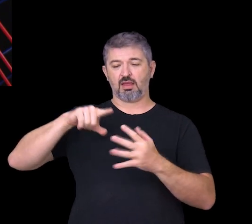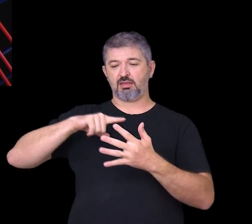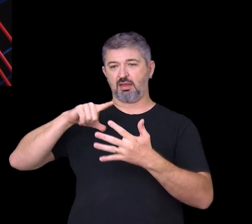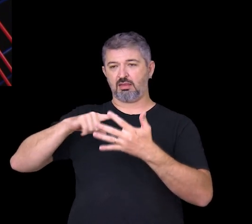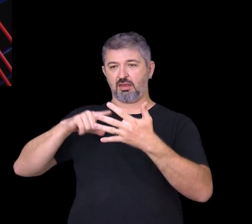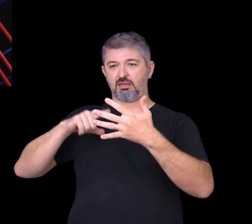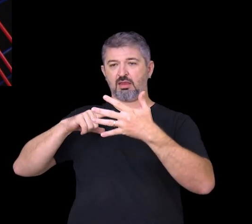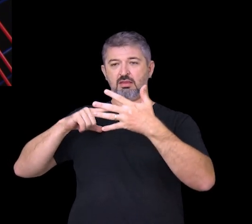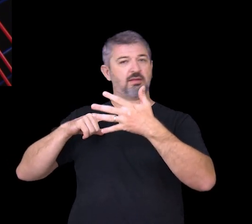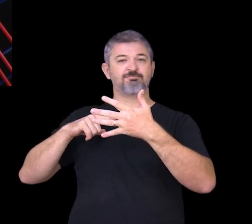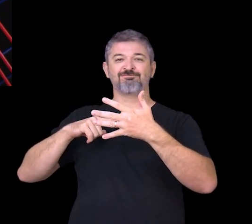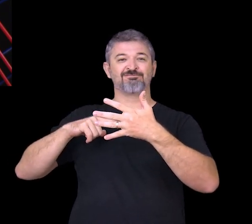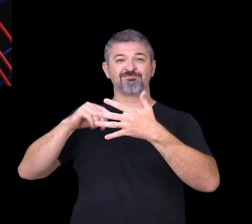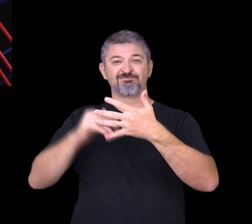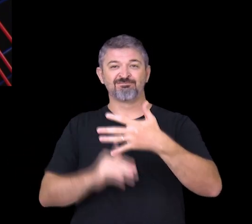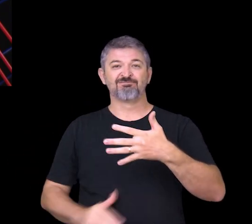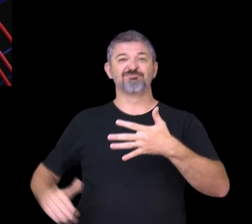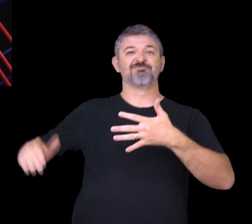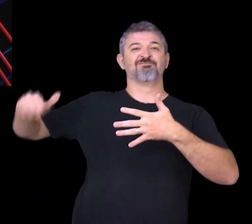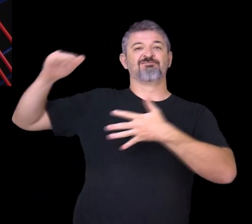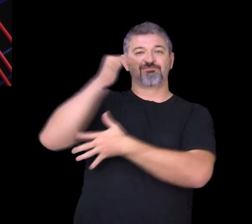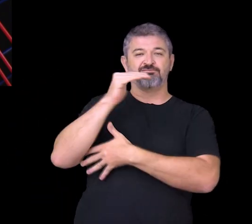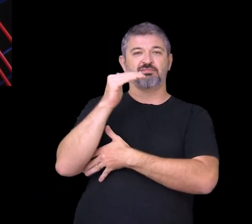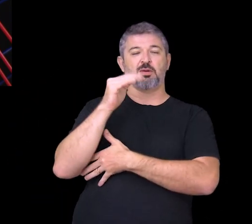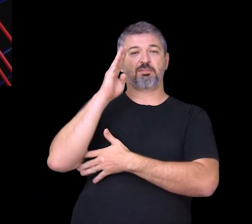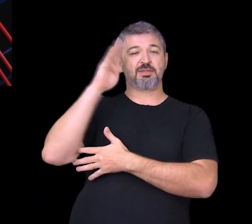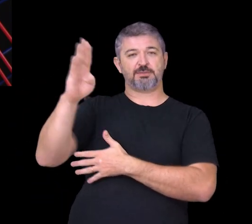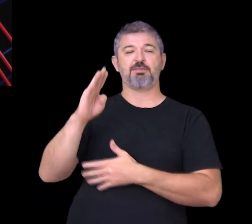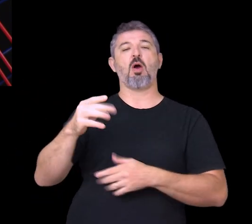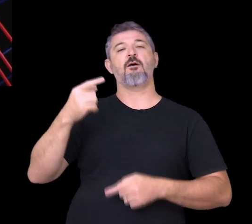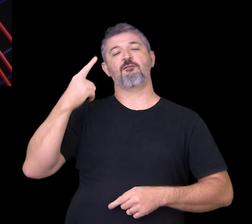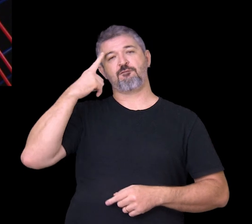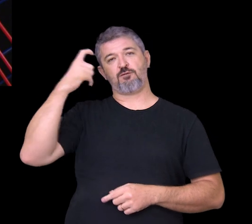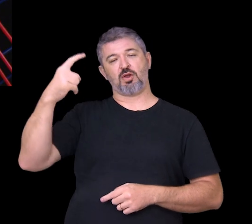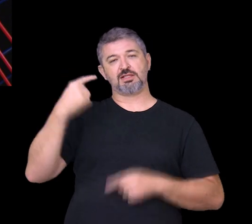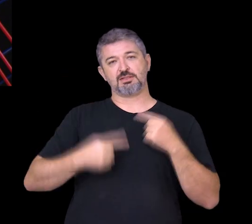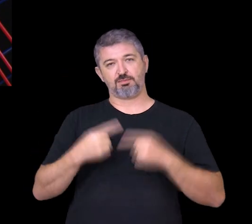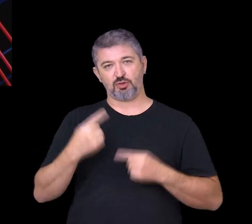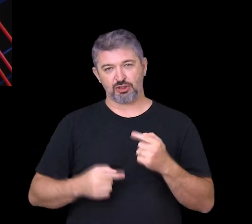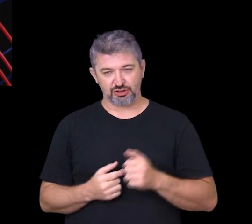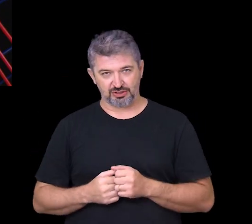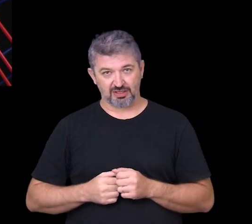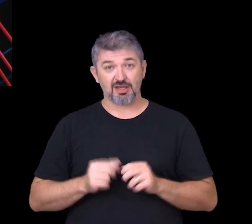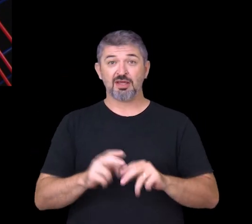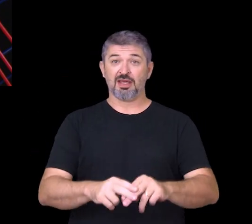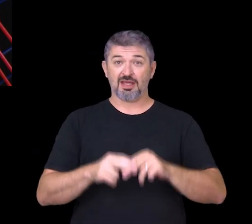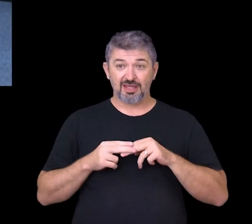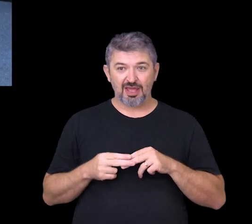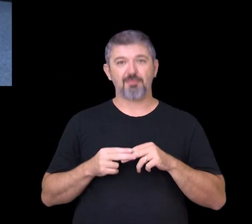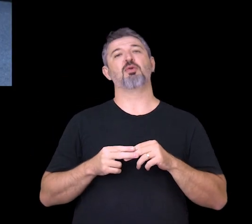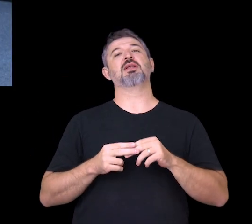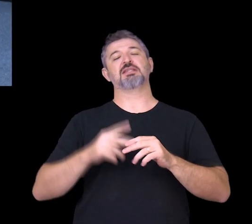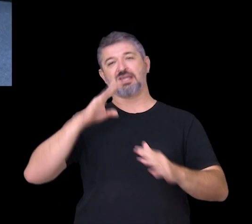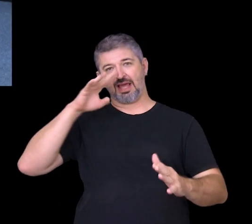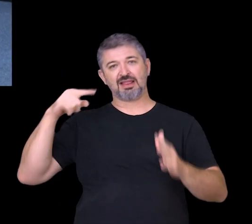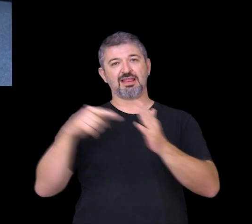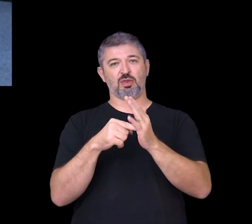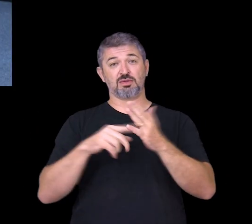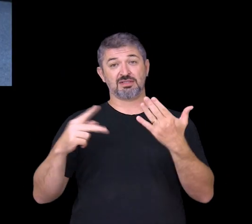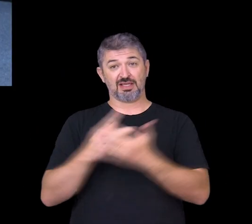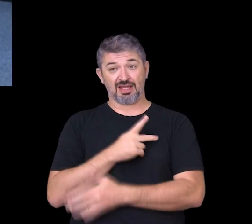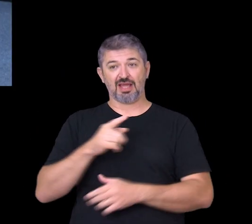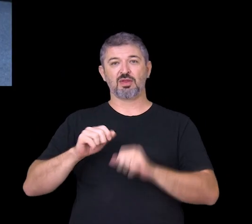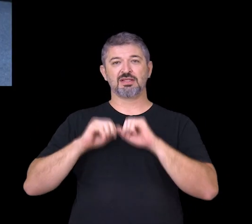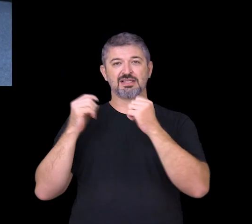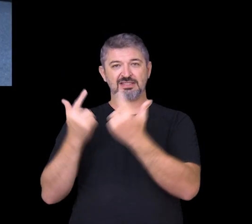sobrepõe a ele é a justiça eleitoral, é o crime de violência política. E graças a todo esse conhecimento, essa denúncia que vem em rede